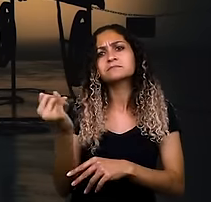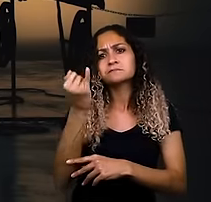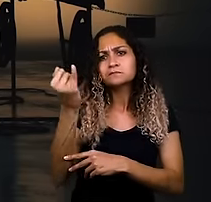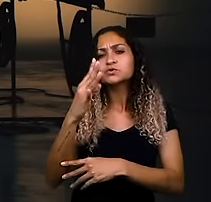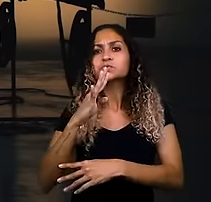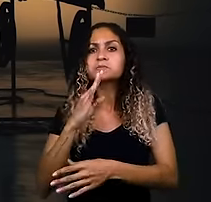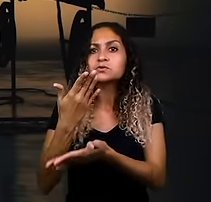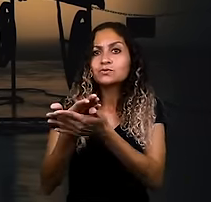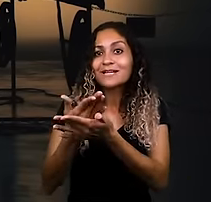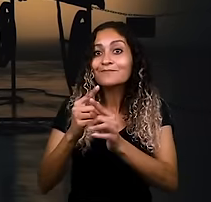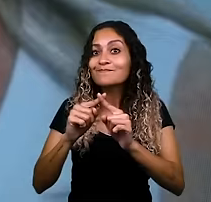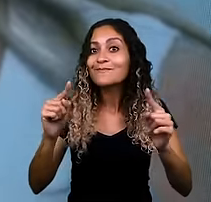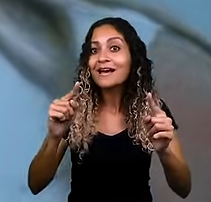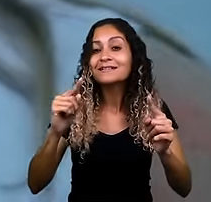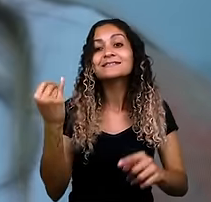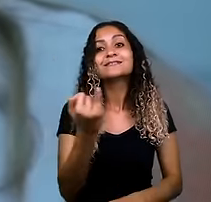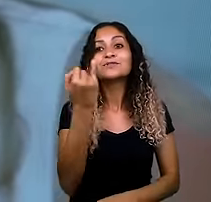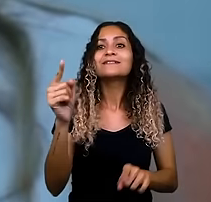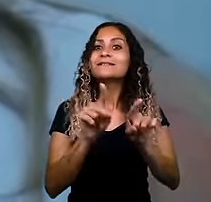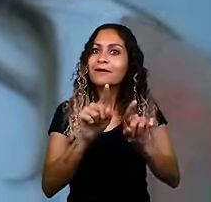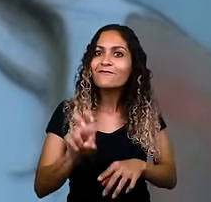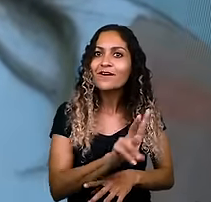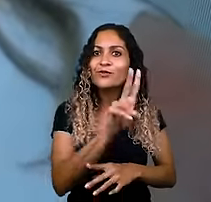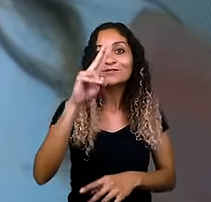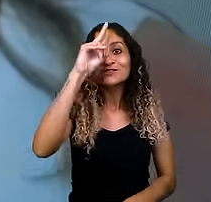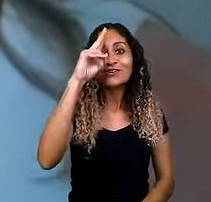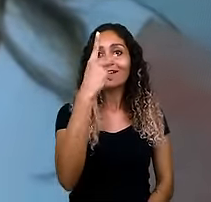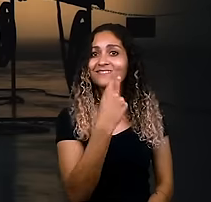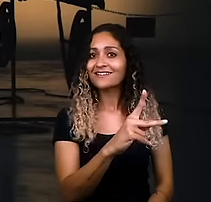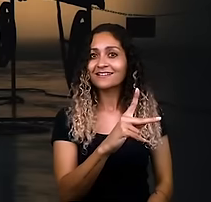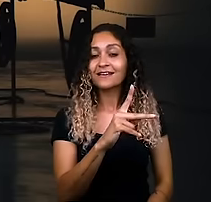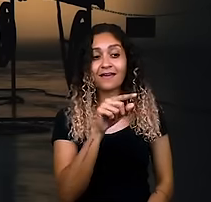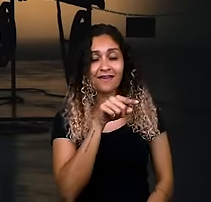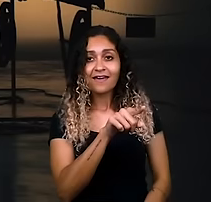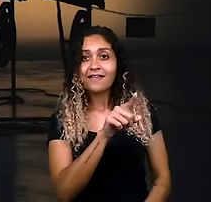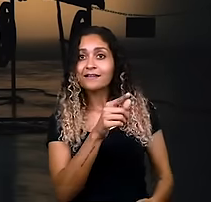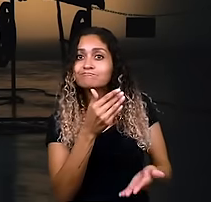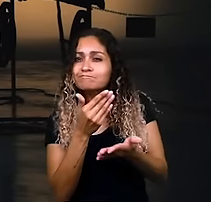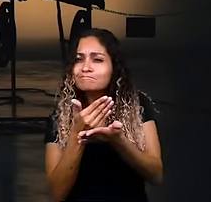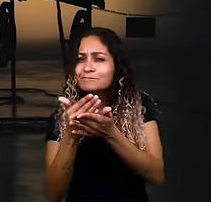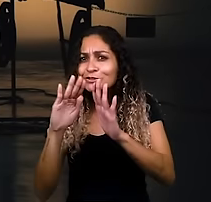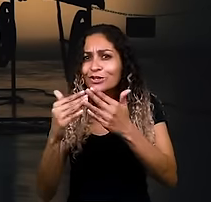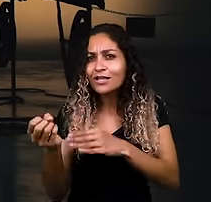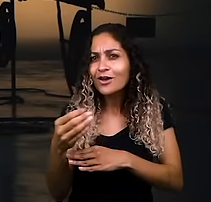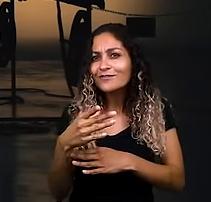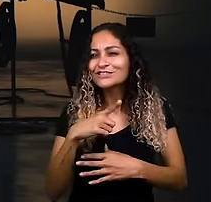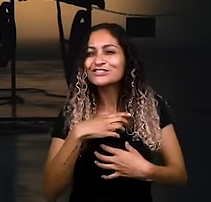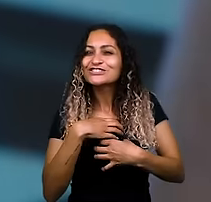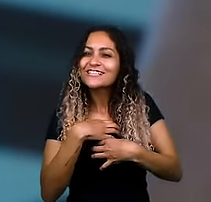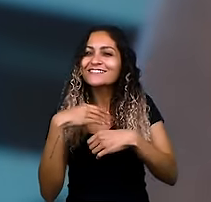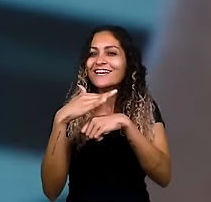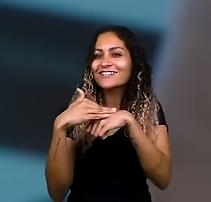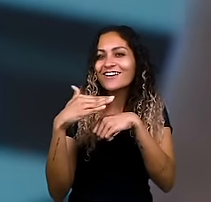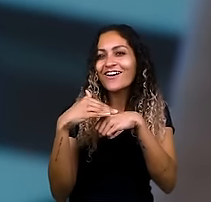importante o conhecimento, mas é importante também valorizar a sua história. Quando ela chegou, ela já tinha todo aquele